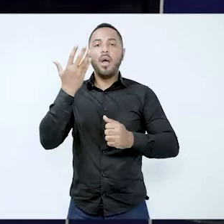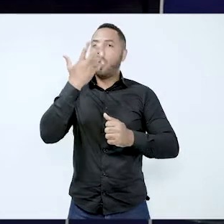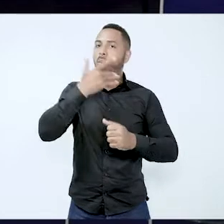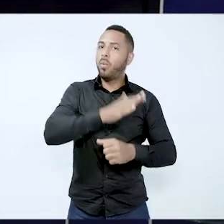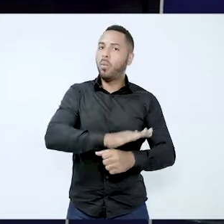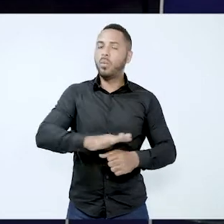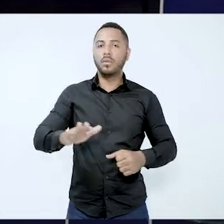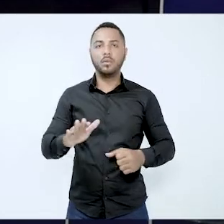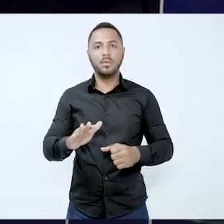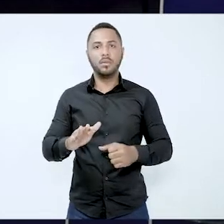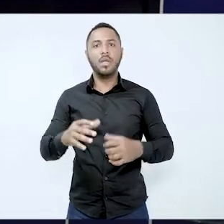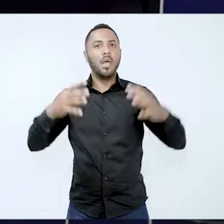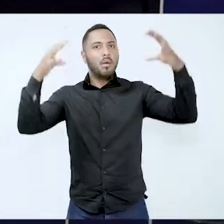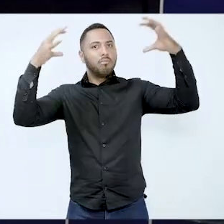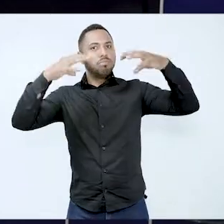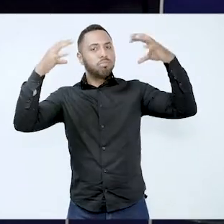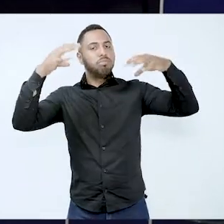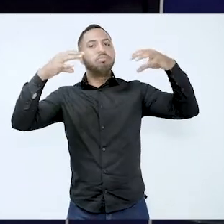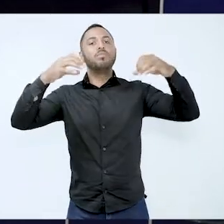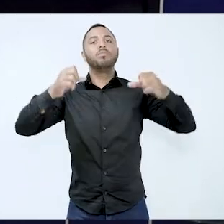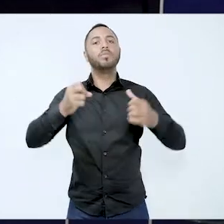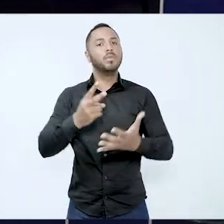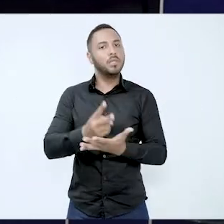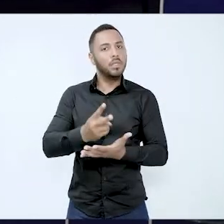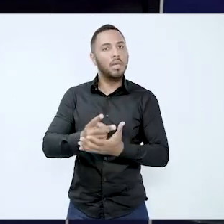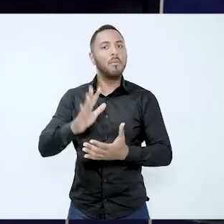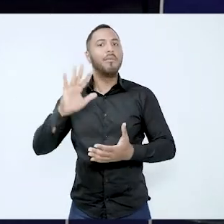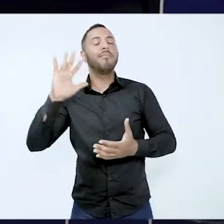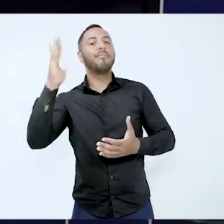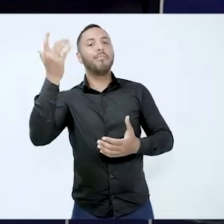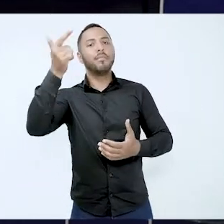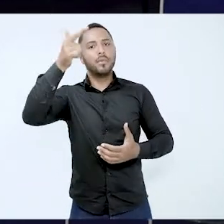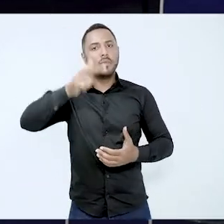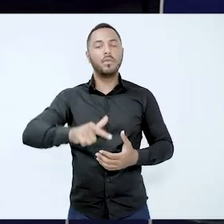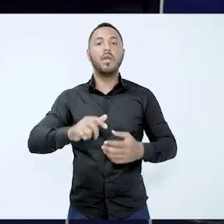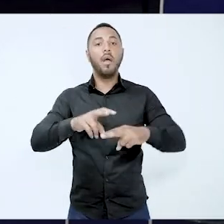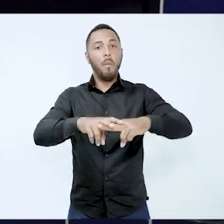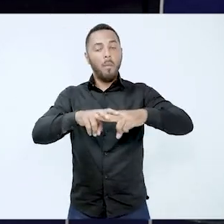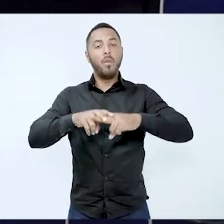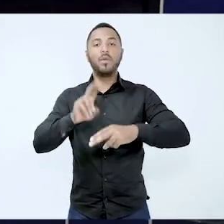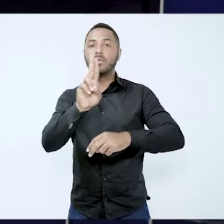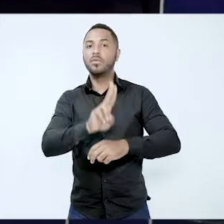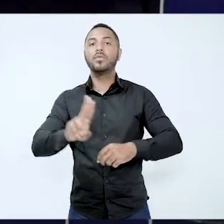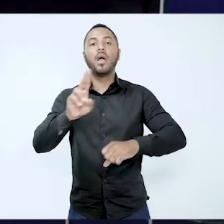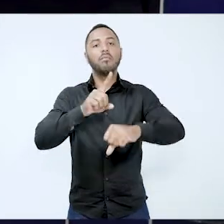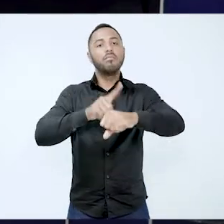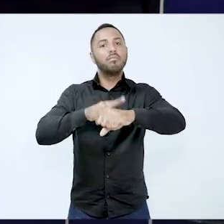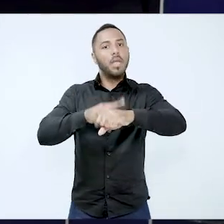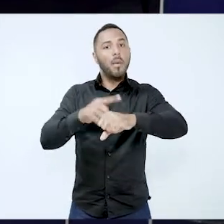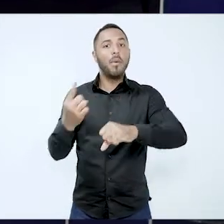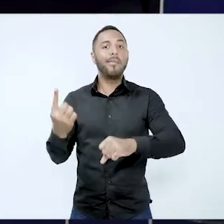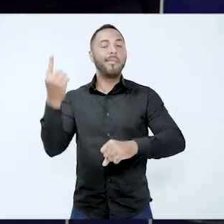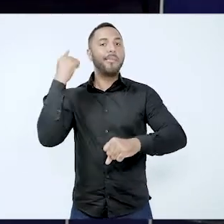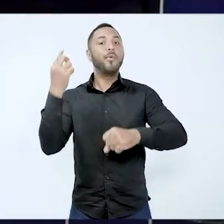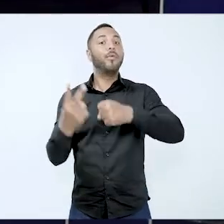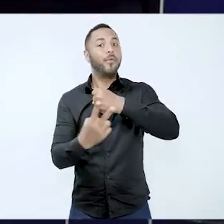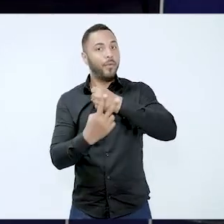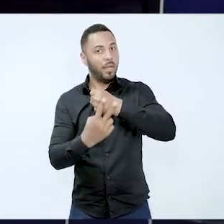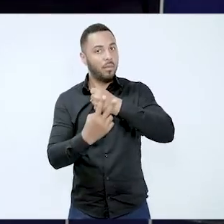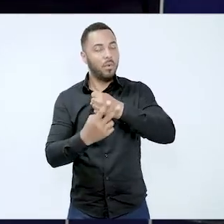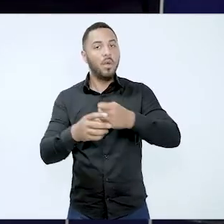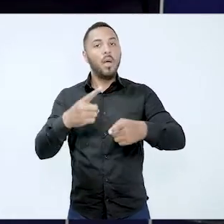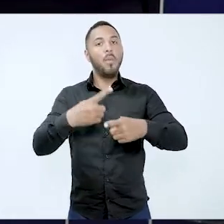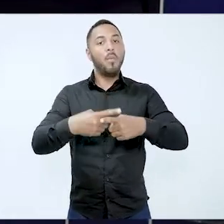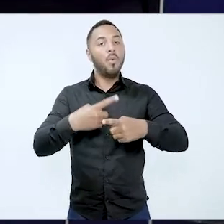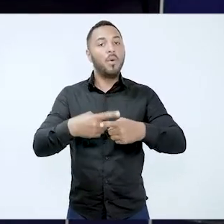era algo recorrente, por isso a escolha, a opção desse tempo verbal, que é o pretérito imperfeito, porque